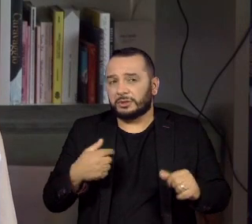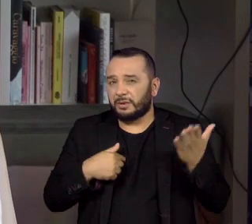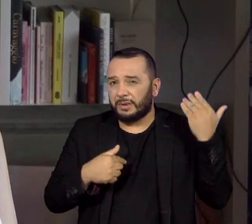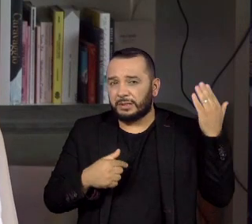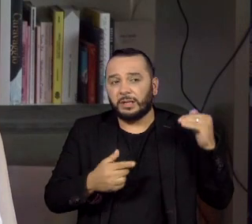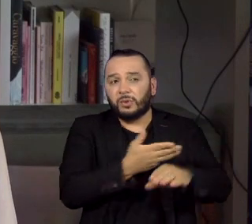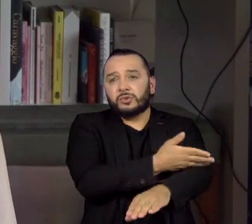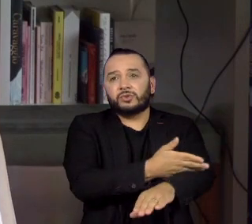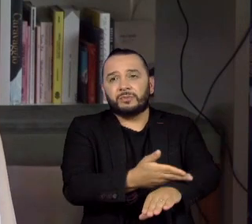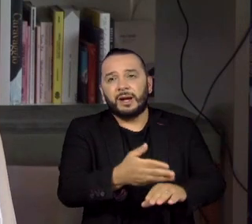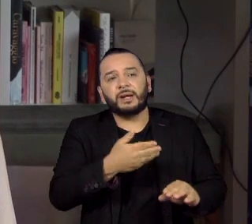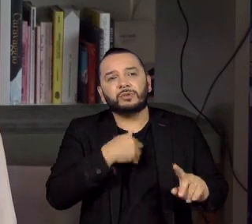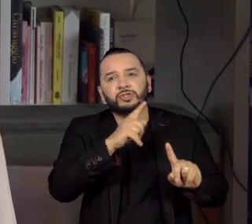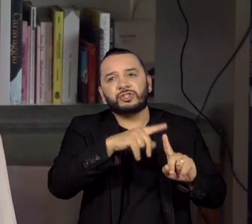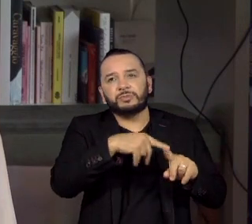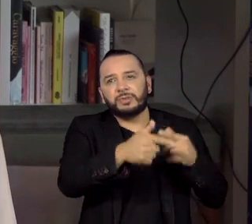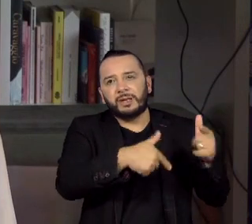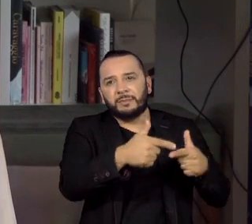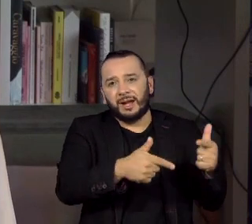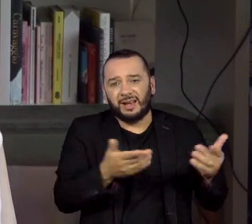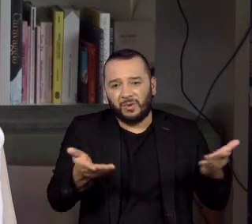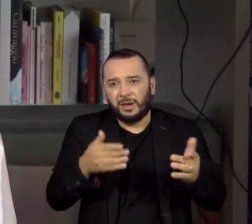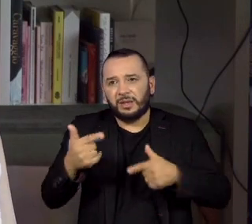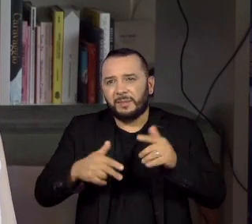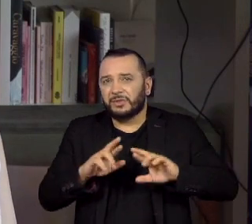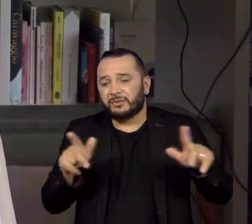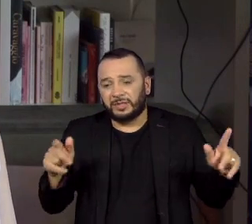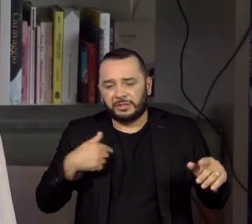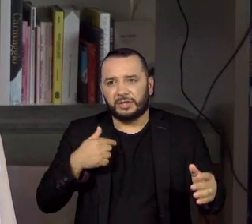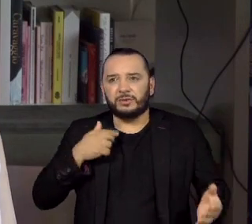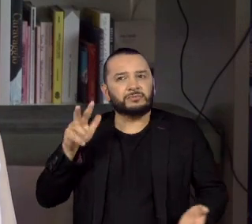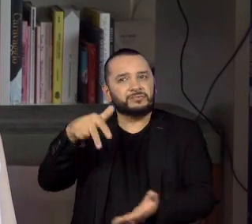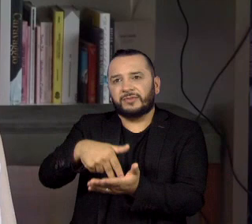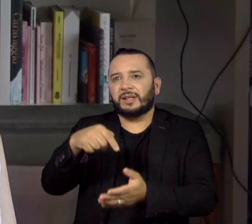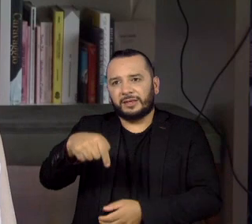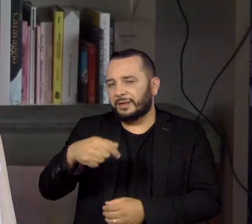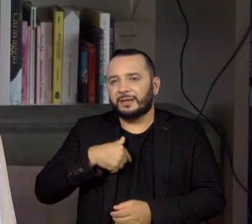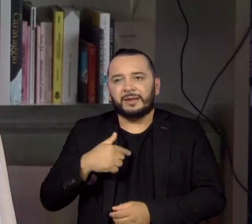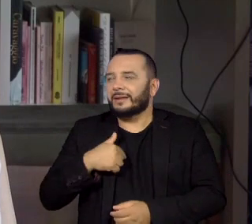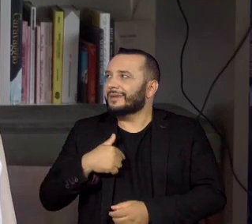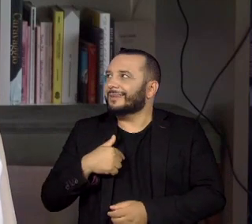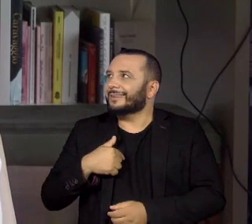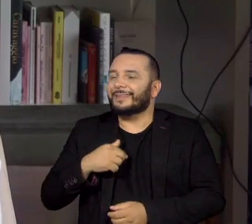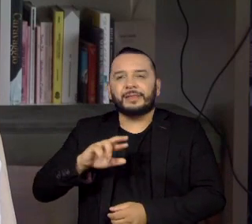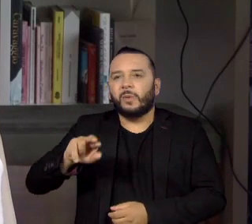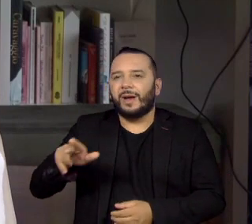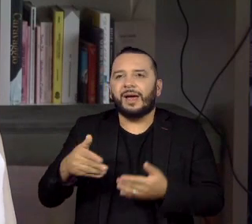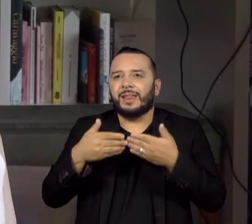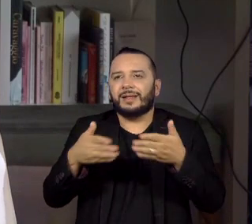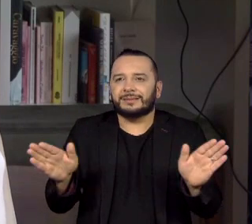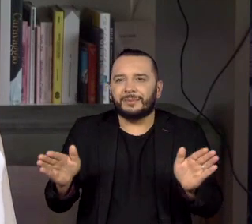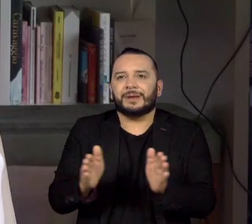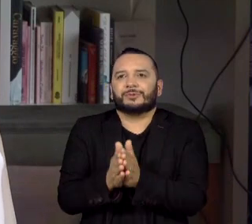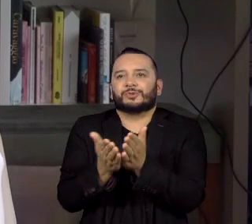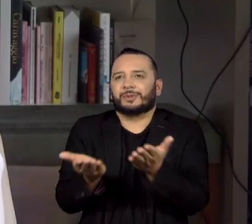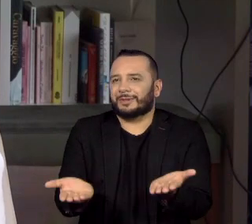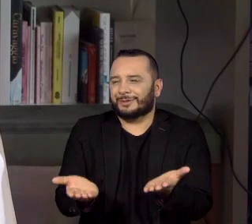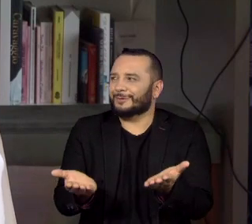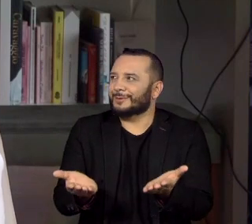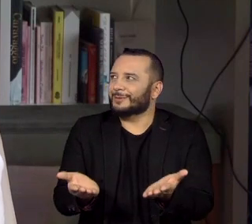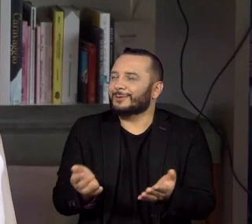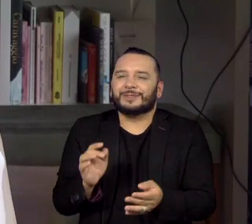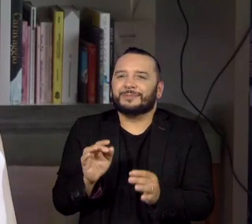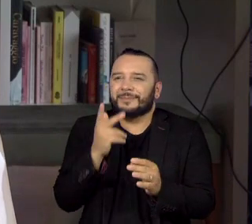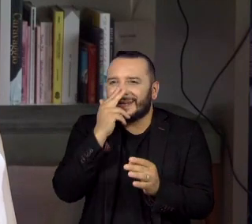assim, estar aqui hoje falando desse trabalho, para mim não é um lançamento de um livro, não é só, né? É a